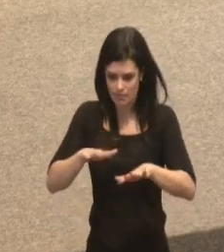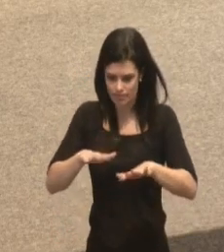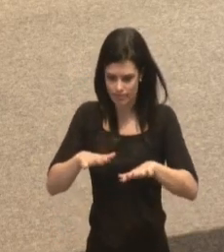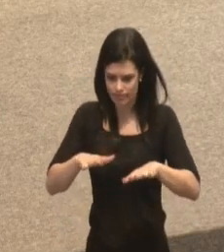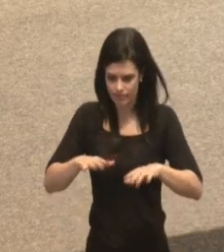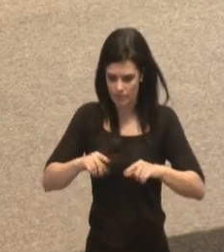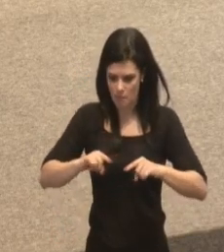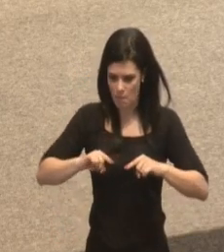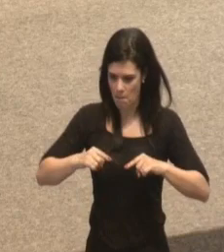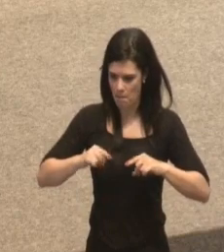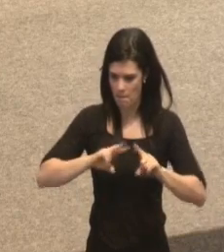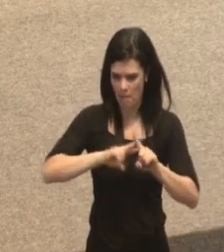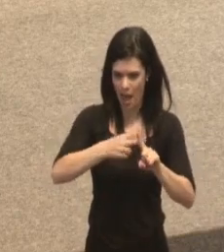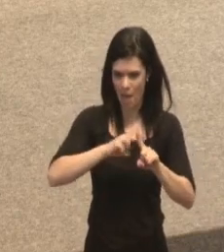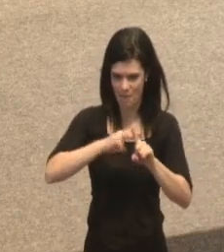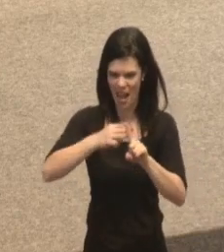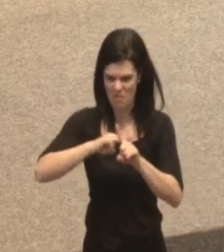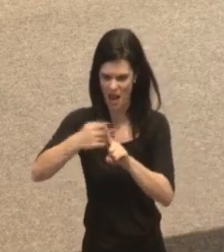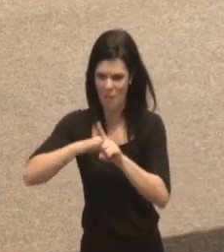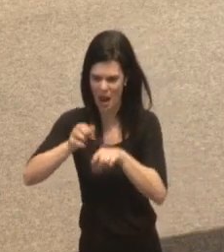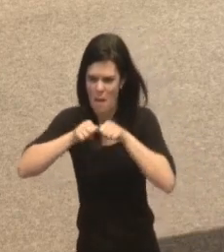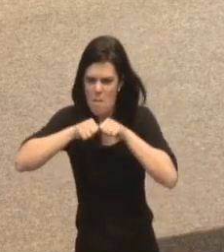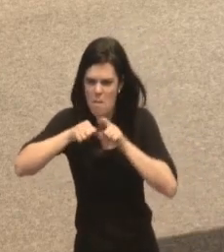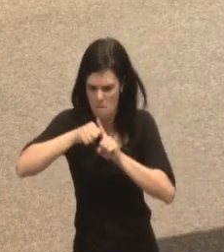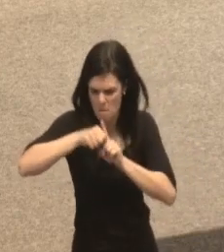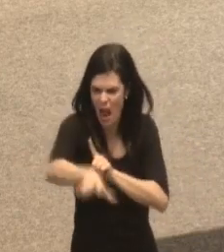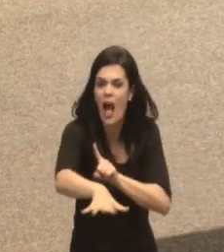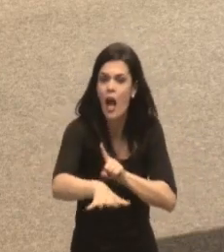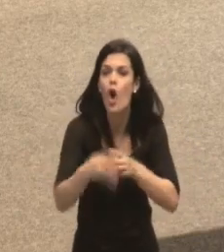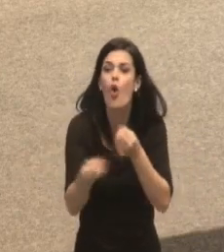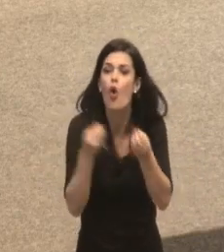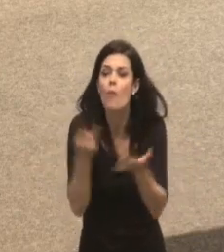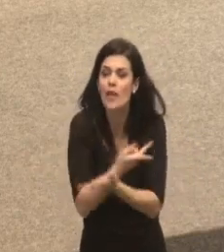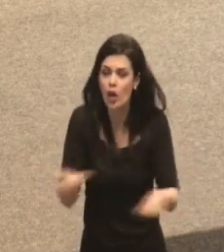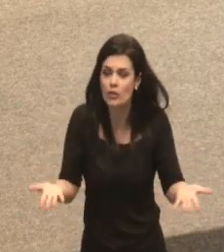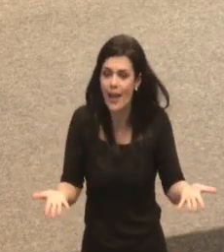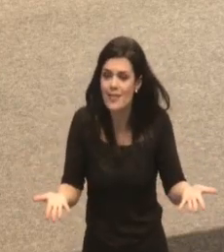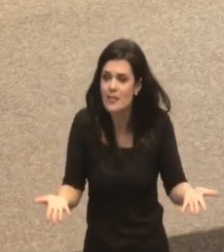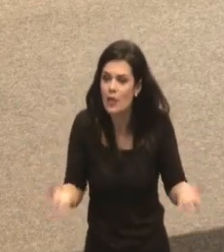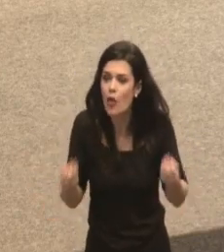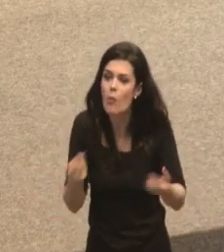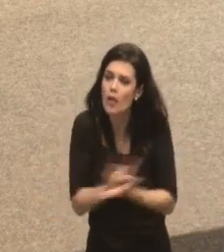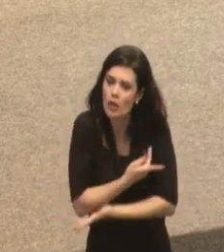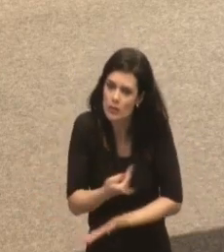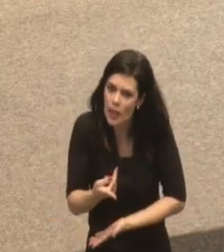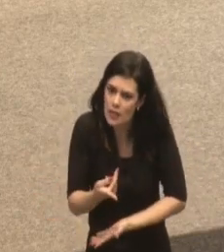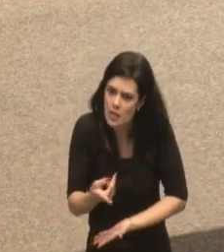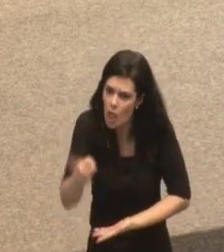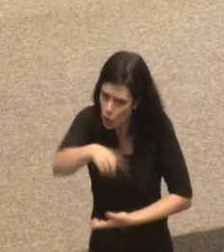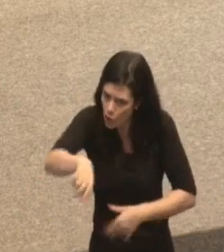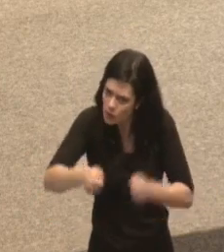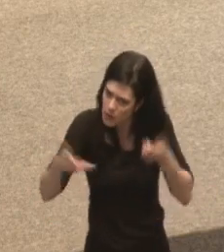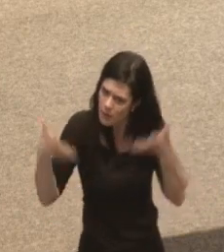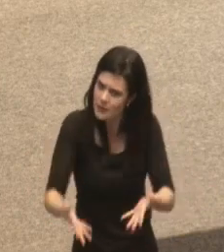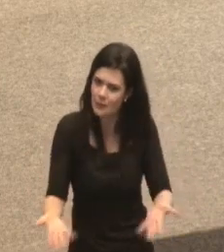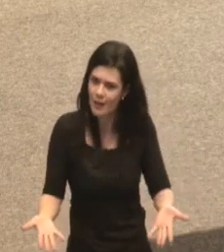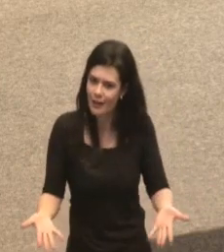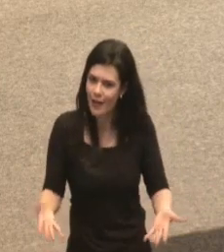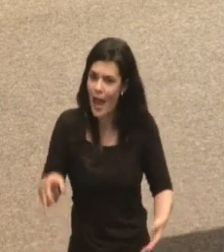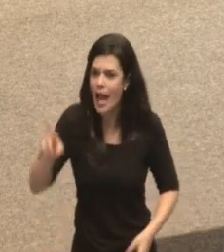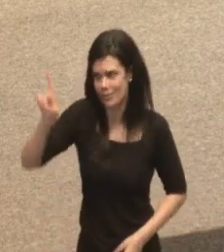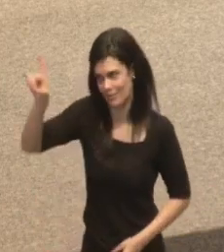do evangelho, da palavra, de missões, como que isso funciona? E nós fazemos parte disso, porque qual foi a estratégia que Deus usou para que isso